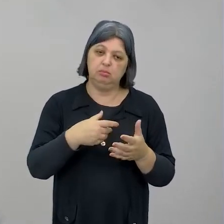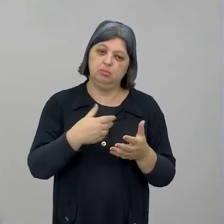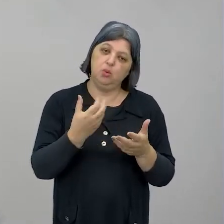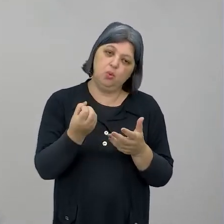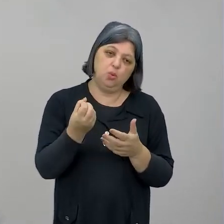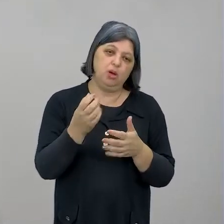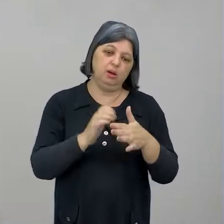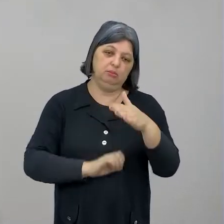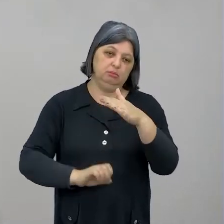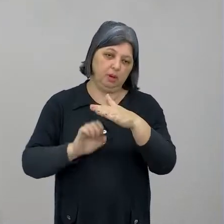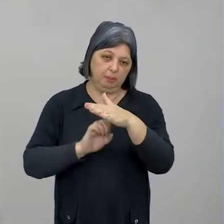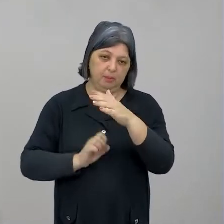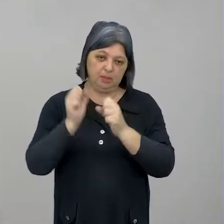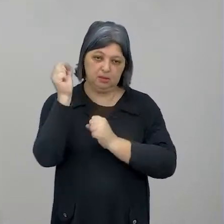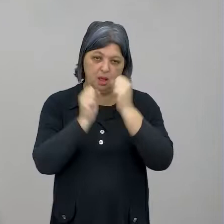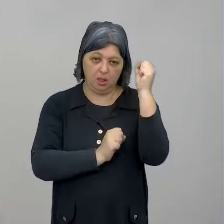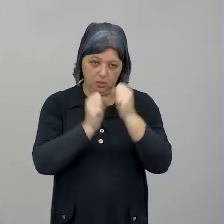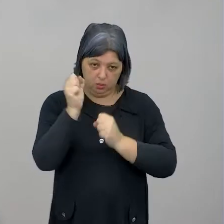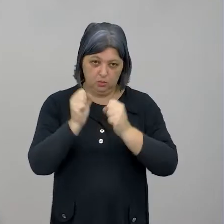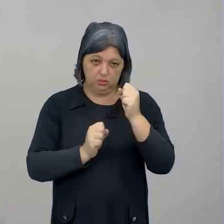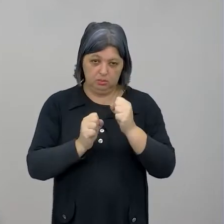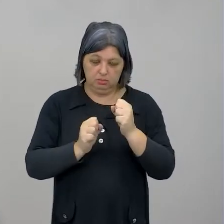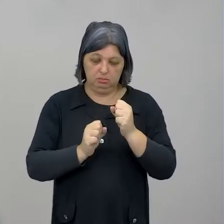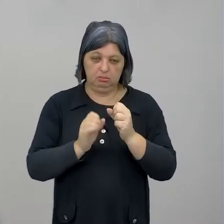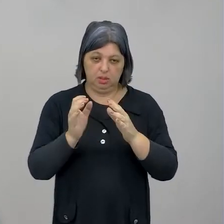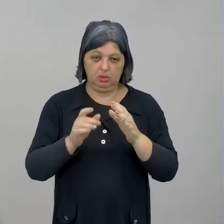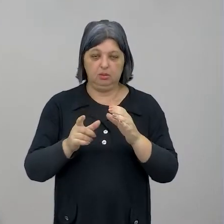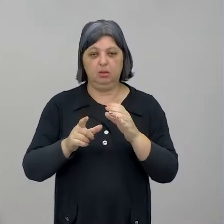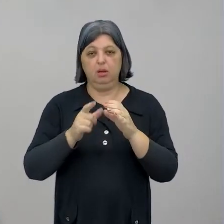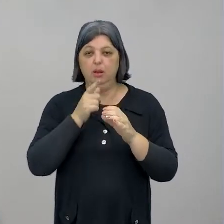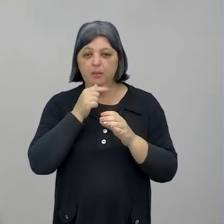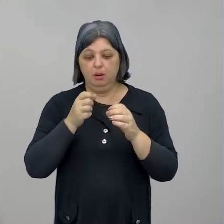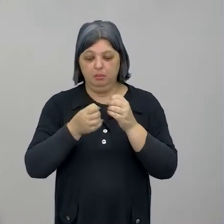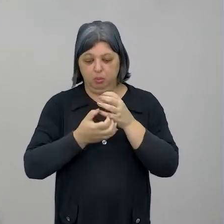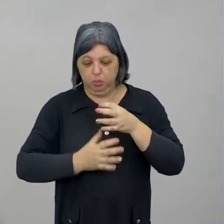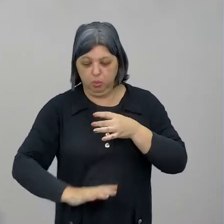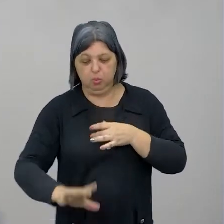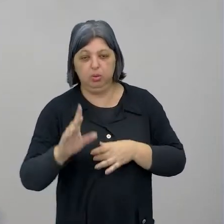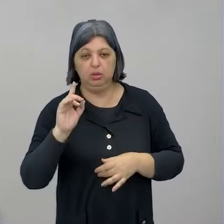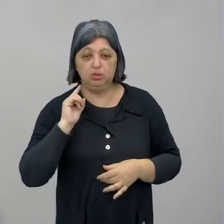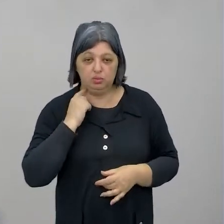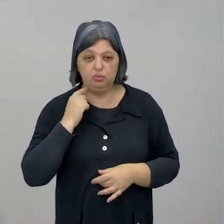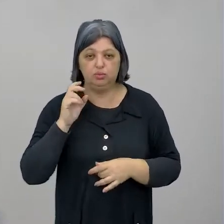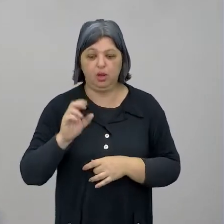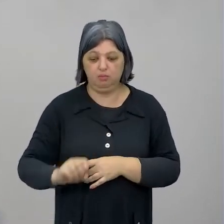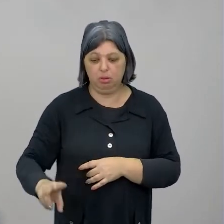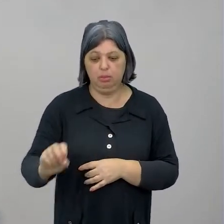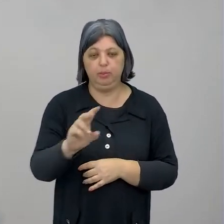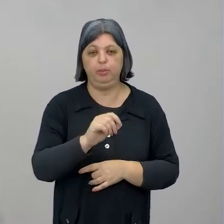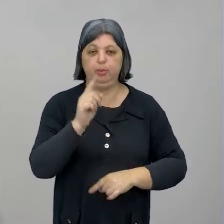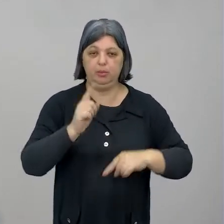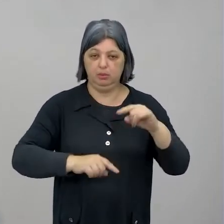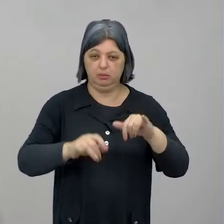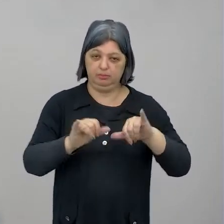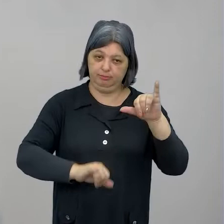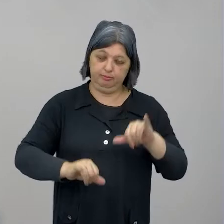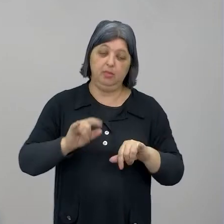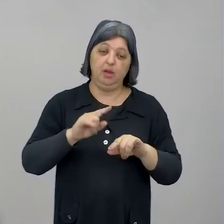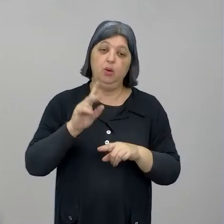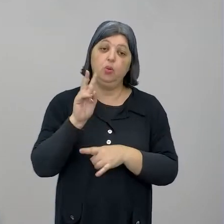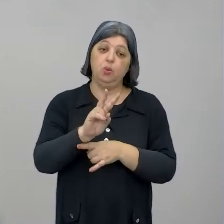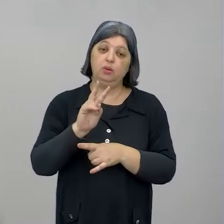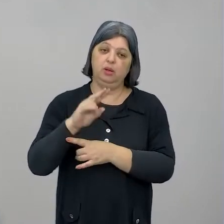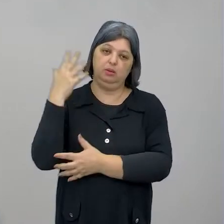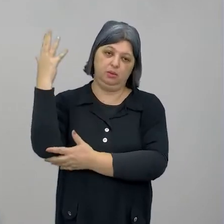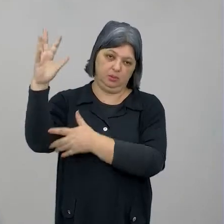empresas, indústrias, enfim. Então, aí a gente já engloba uma outra questão que é o cuidado ambiental,